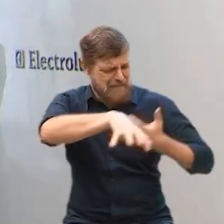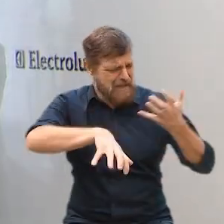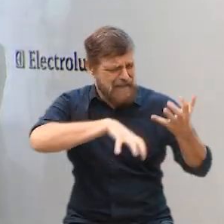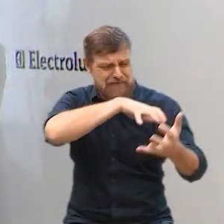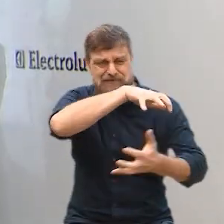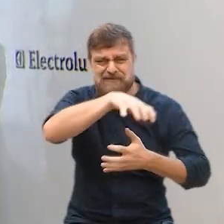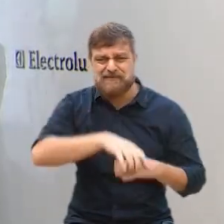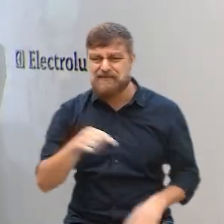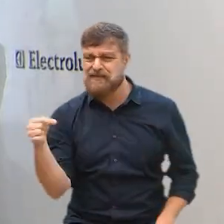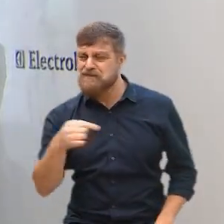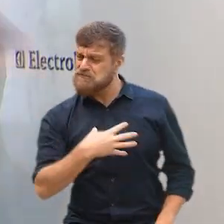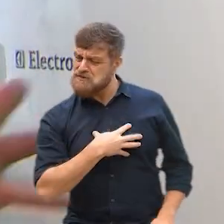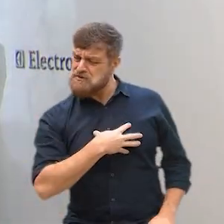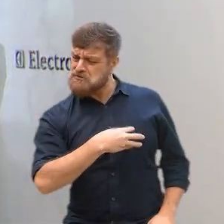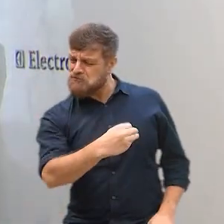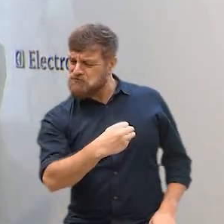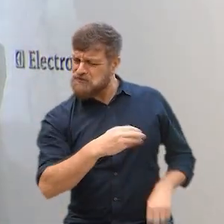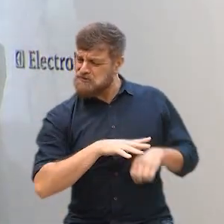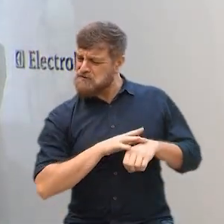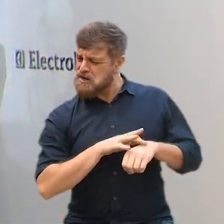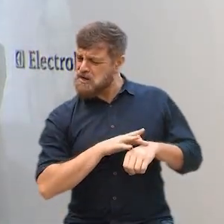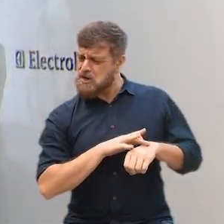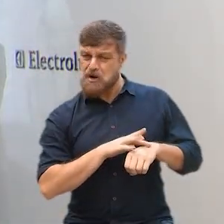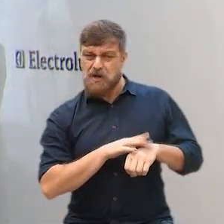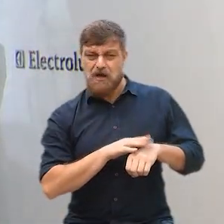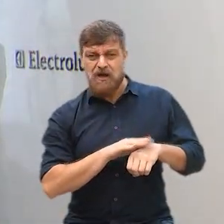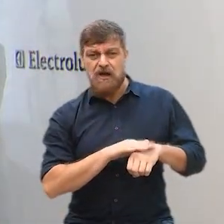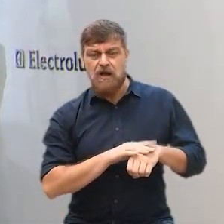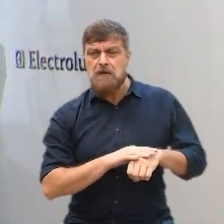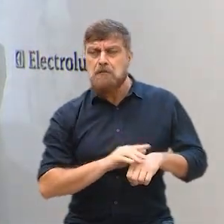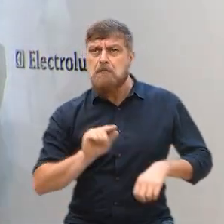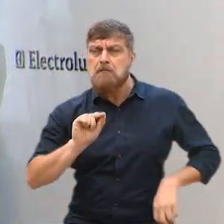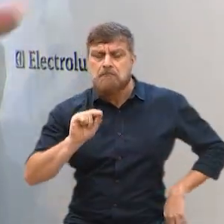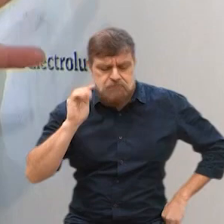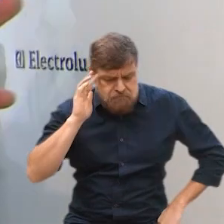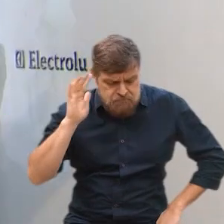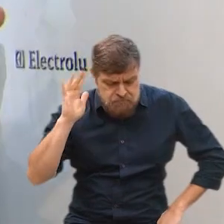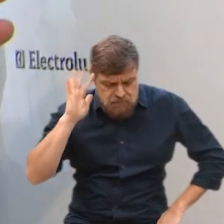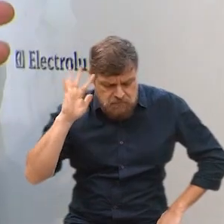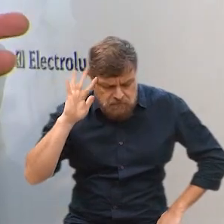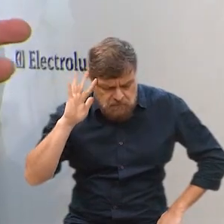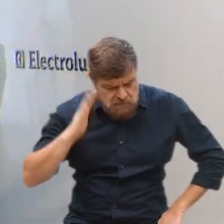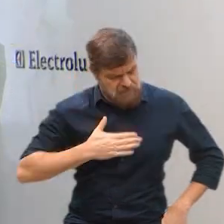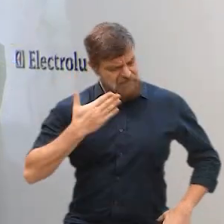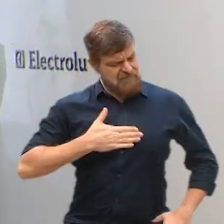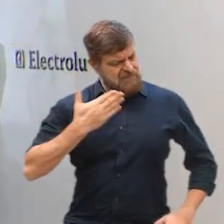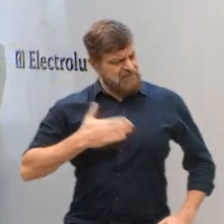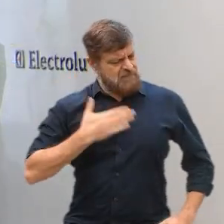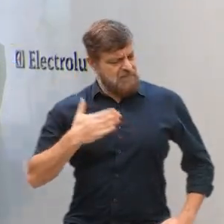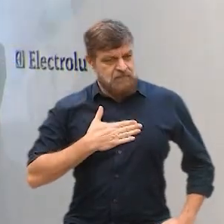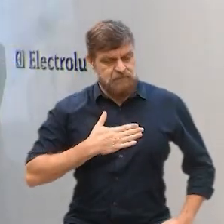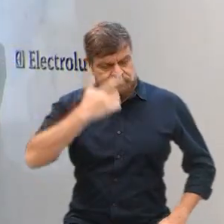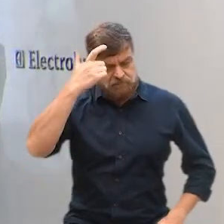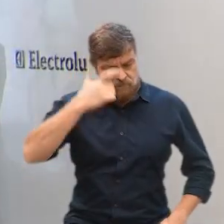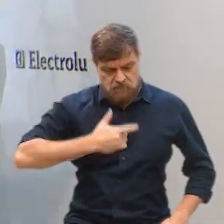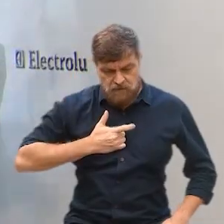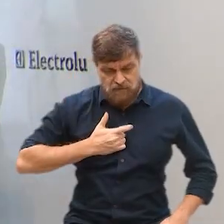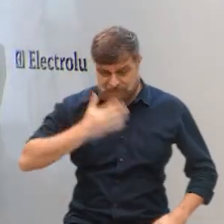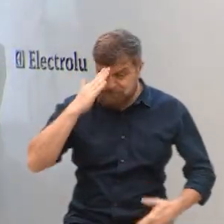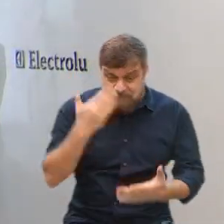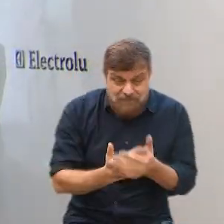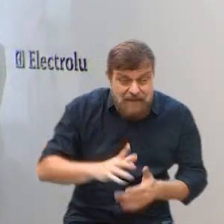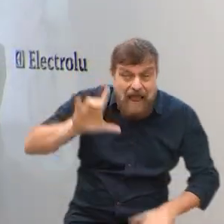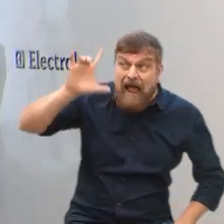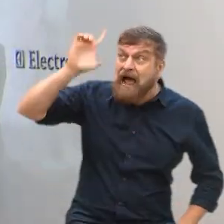crianças ficando doentes. E aí eu dei um start assim, e eu tenho certeza que foi